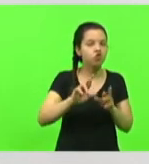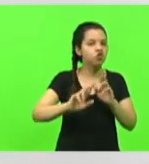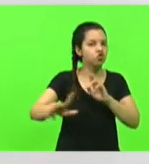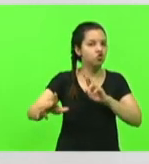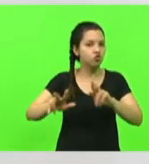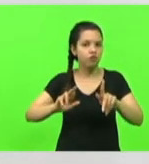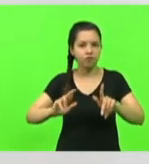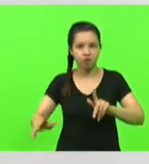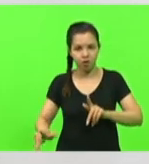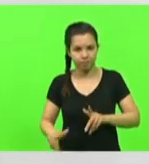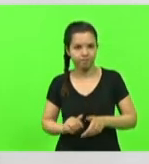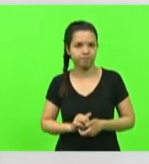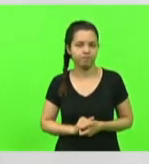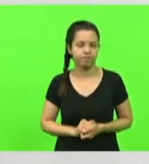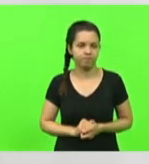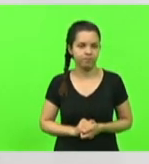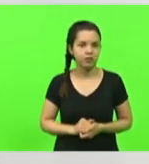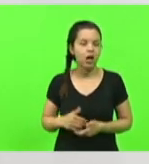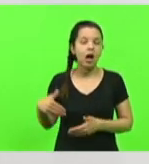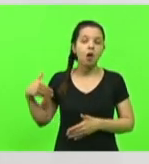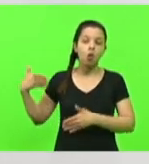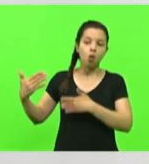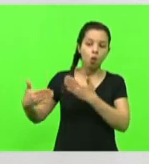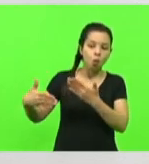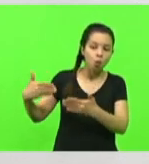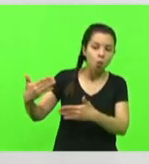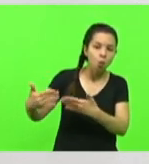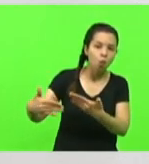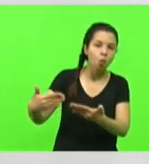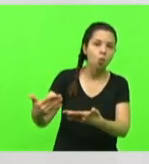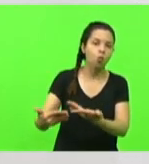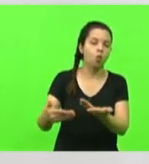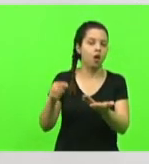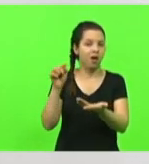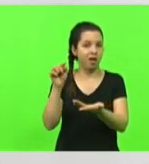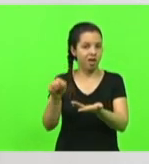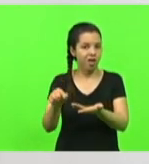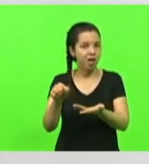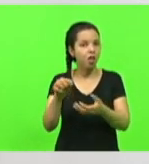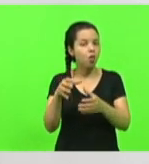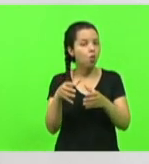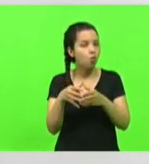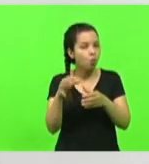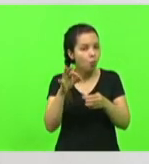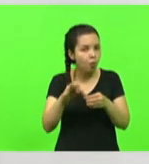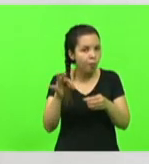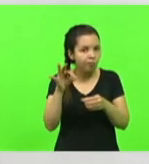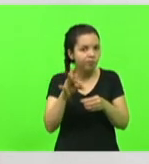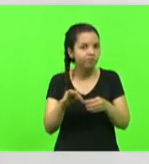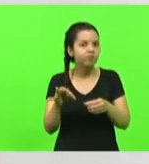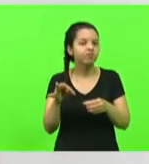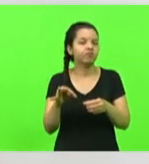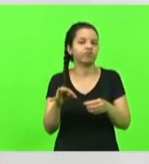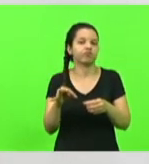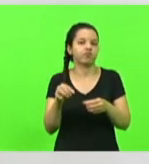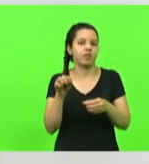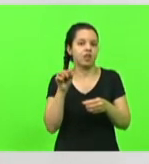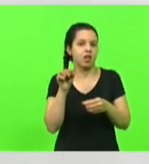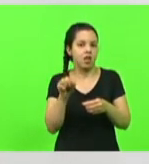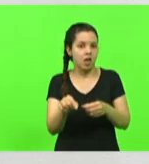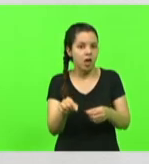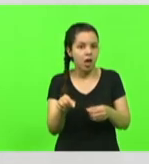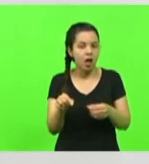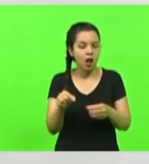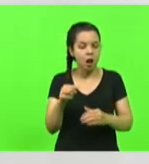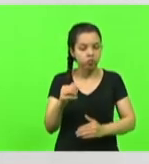Ao longo do tempo, a entidade renovou seu olhar à frente ao ambiente empreendedor,